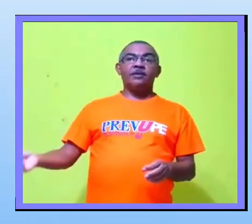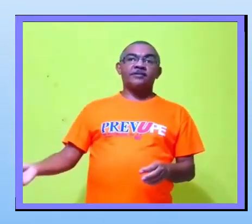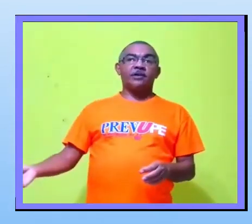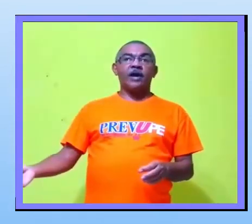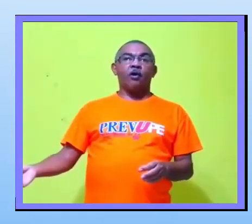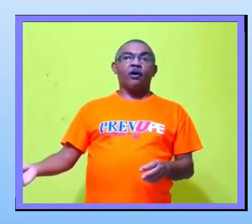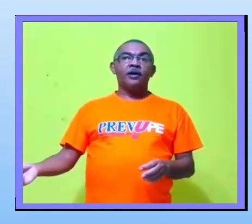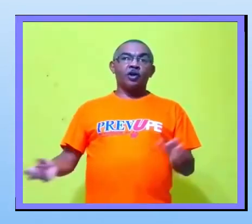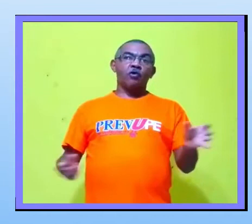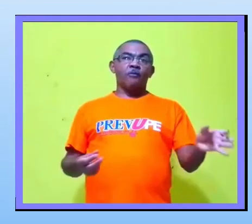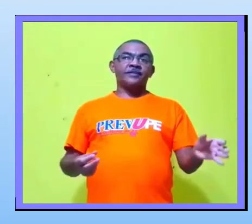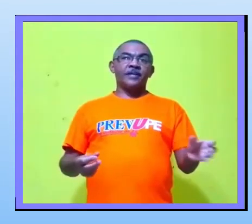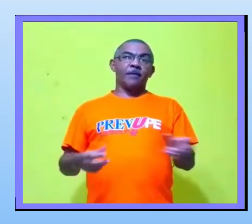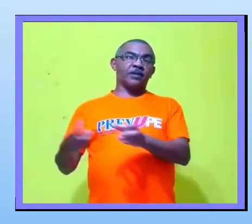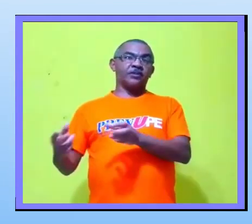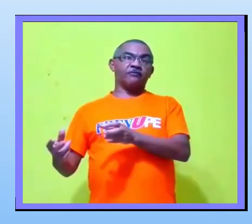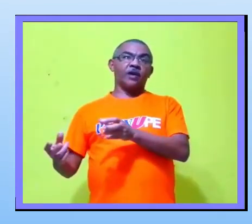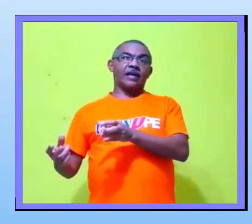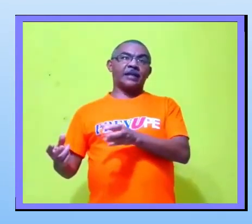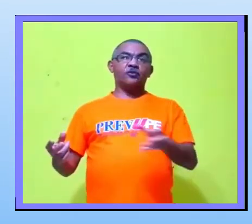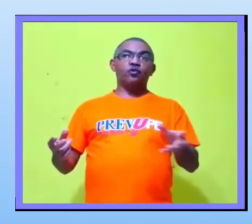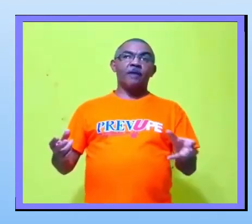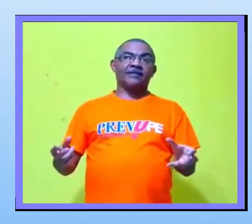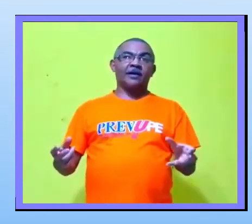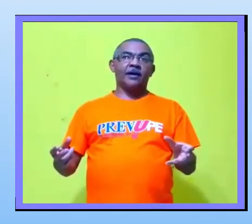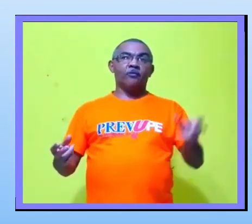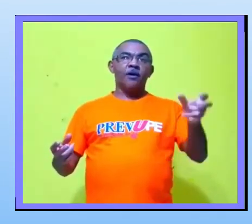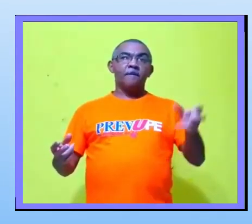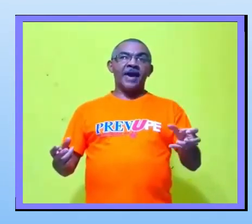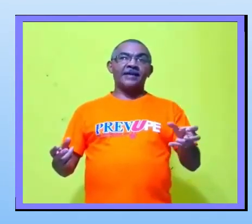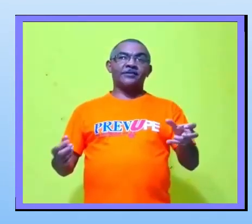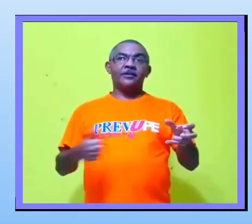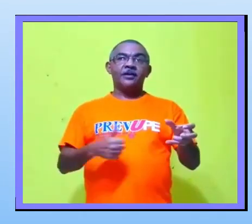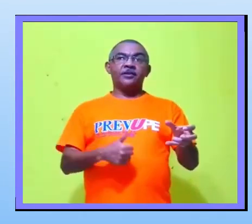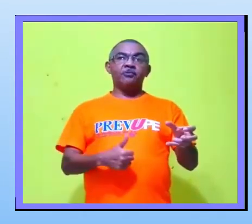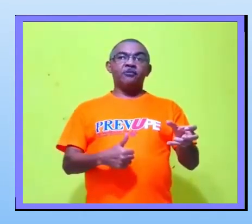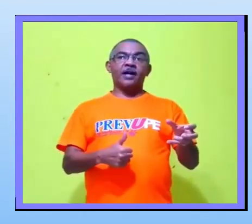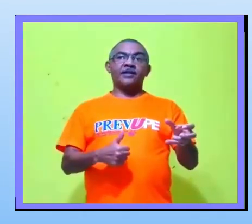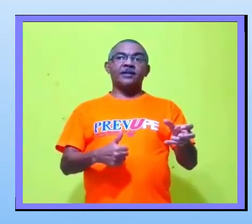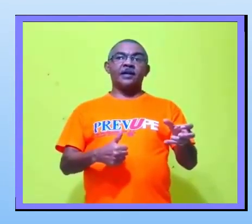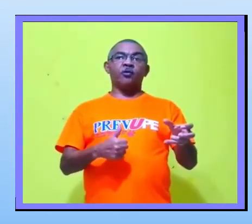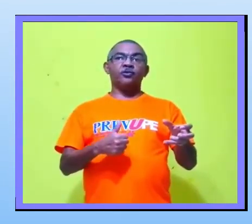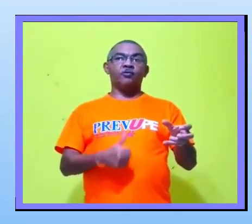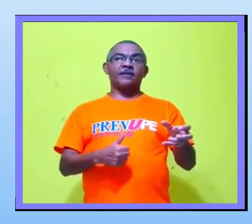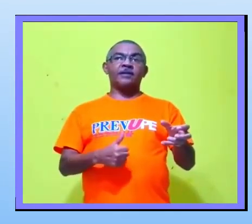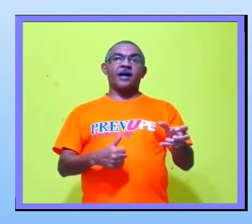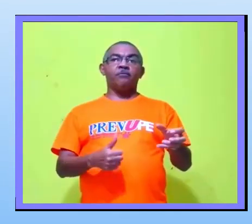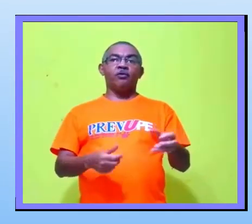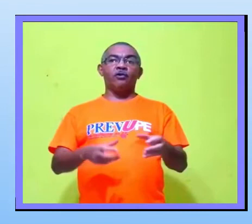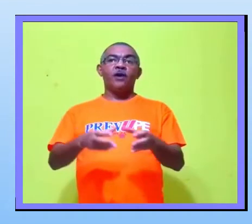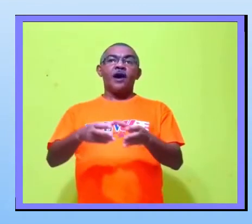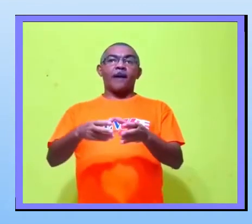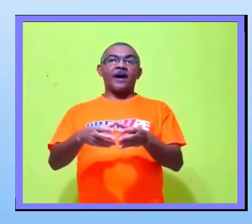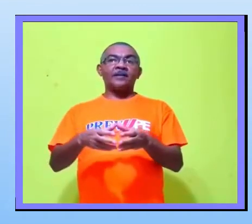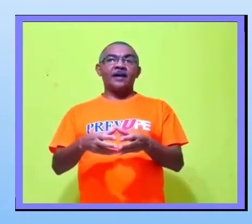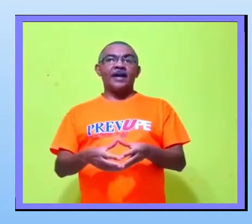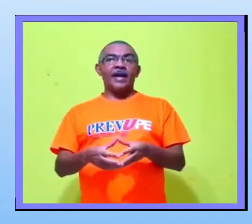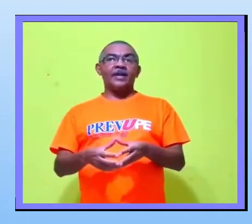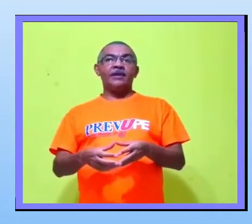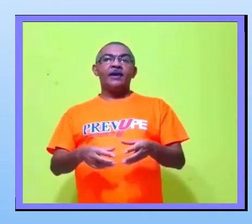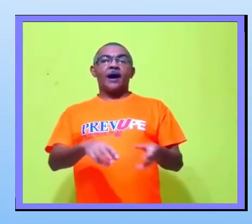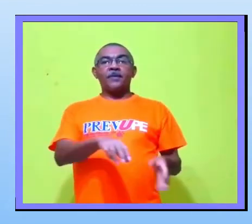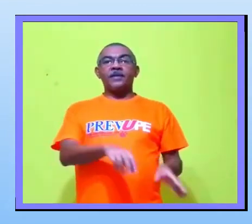hidrocarboneto, a terminação é O. Então, como exemplo, a gente viu lá atrás o metano, mete de uma cadeia ou de um átomo de carbono, a